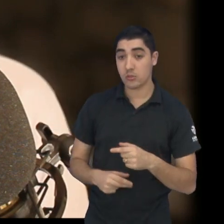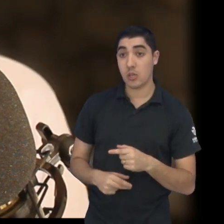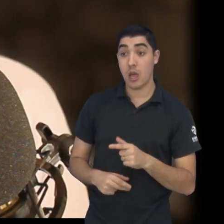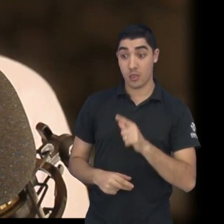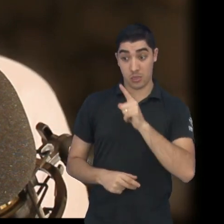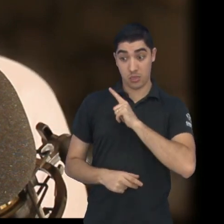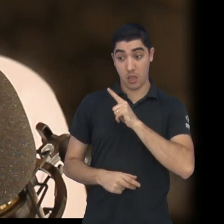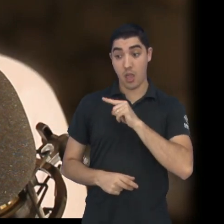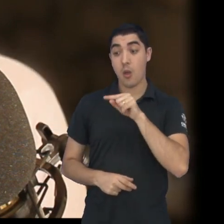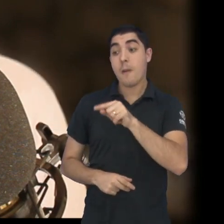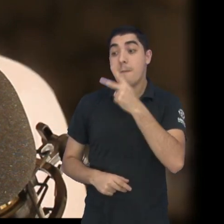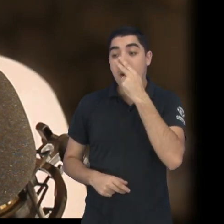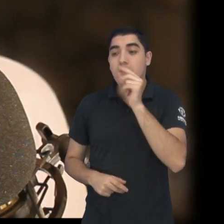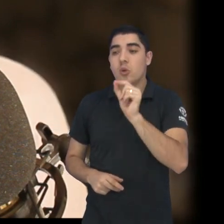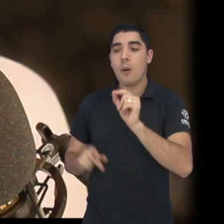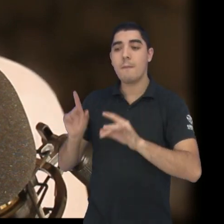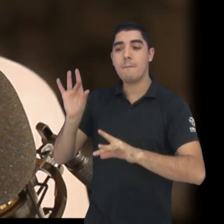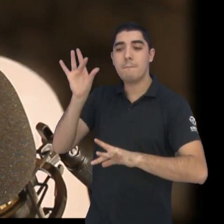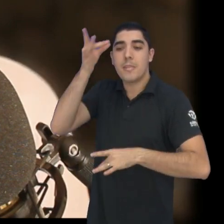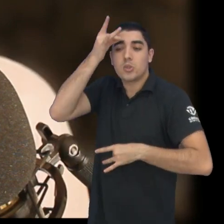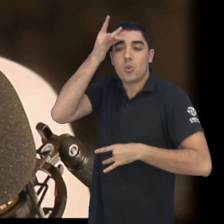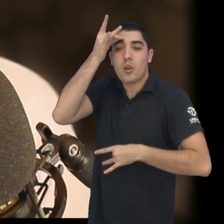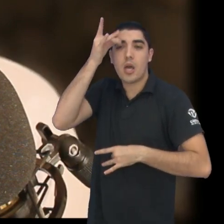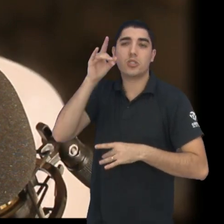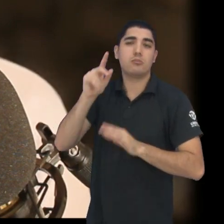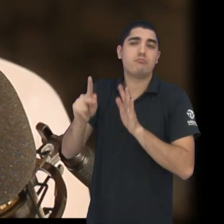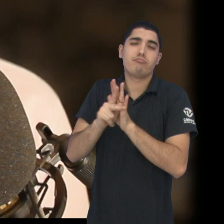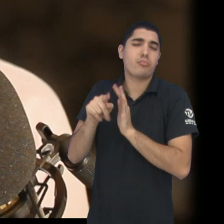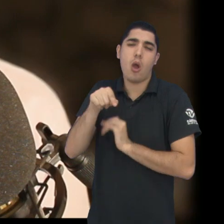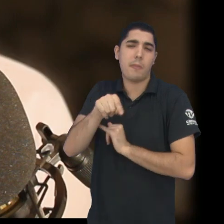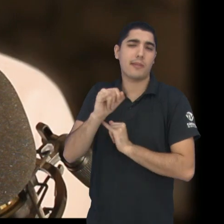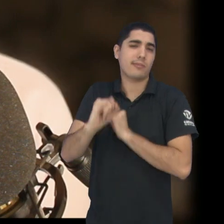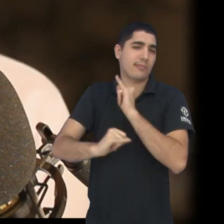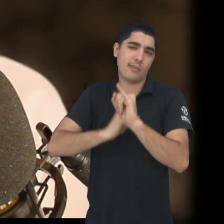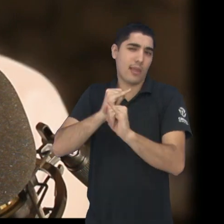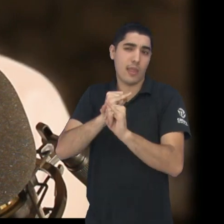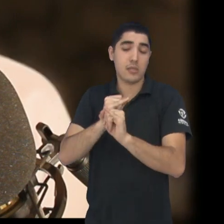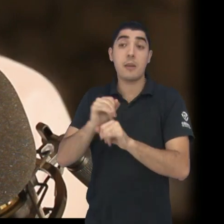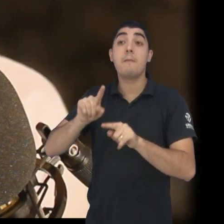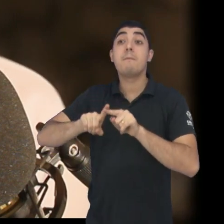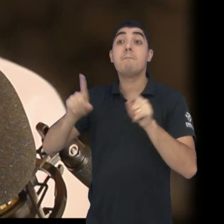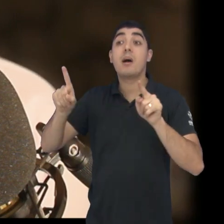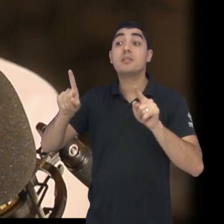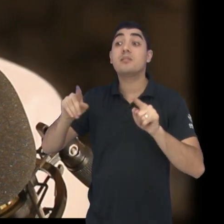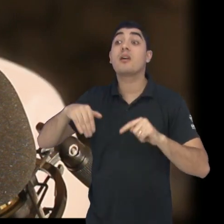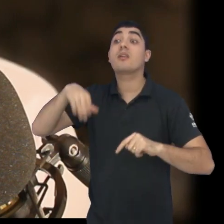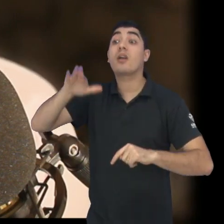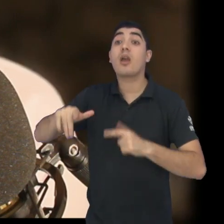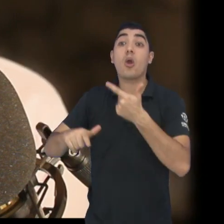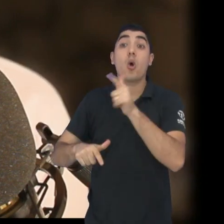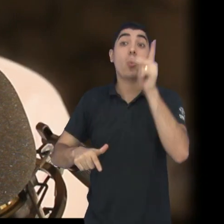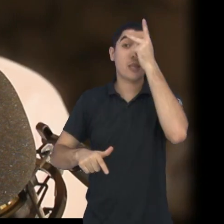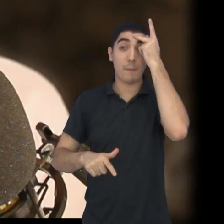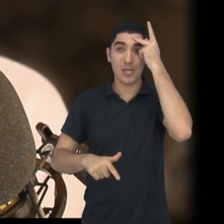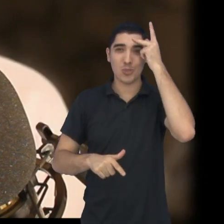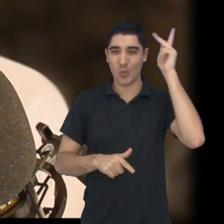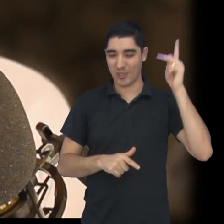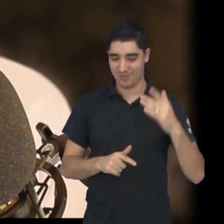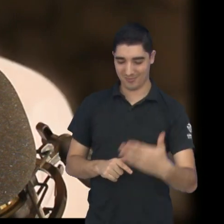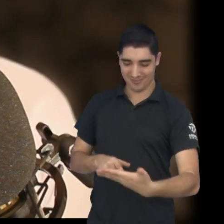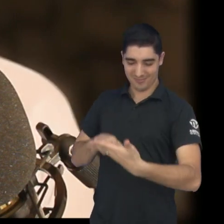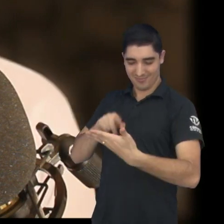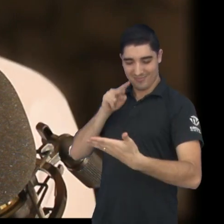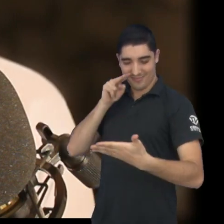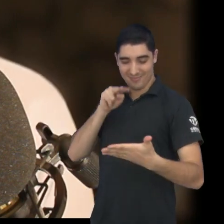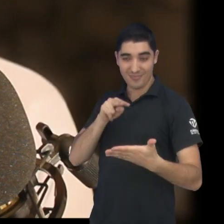sendo criada, né? Então a questão é quem está olhando do outro lado para essa persona online? São